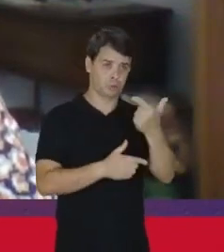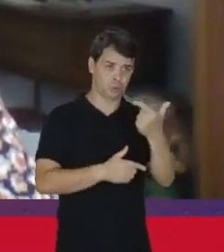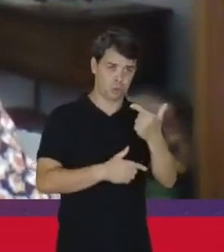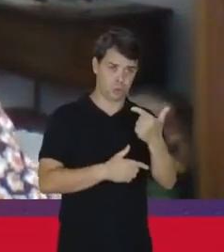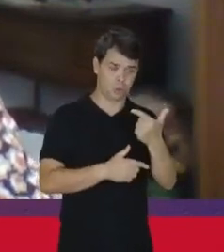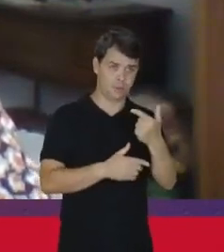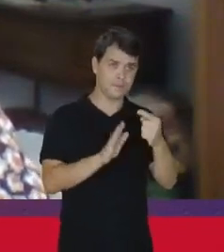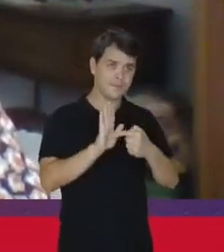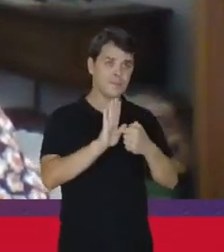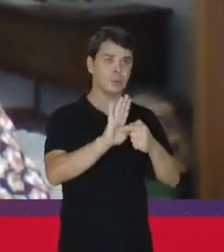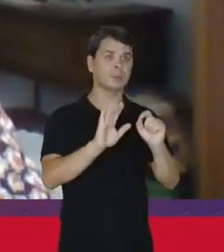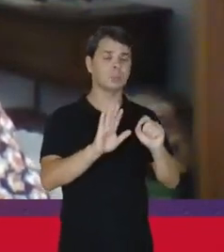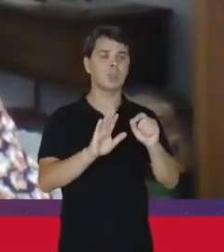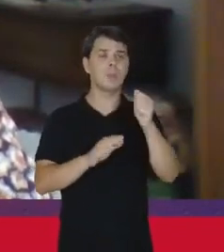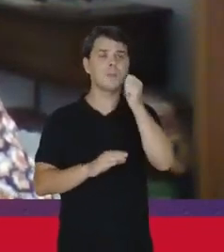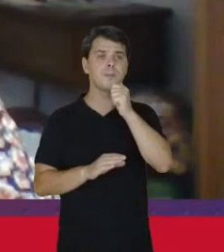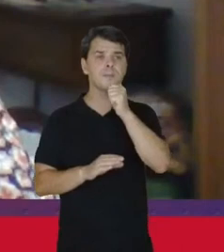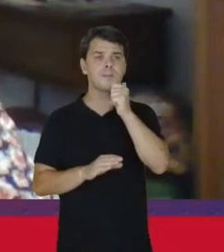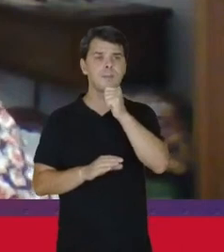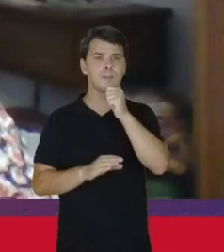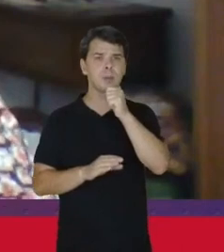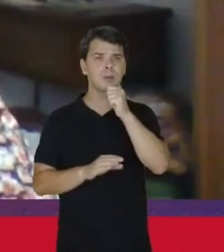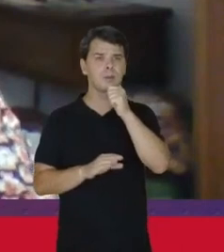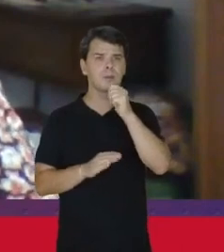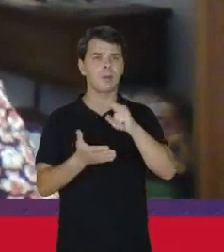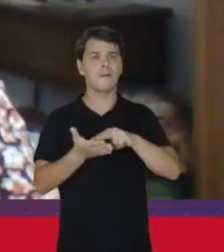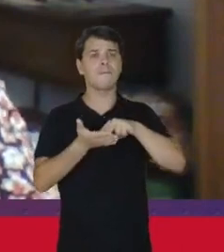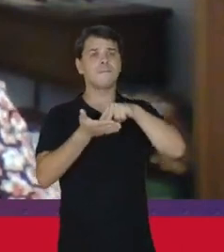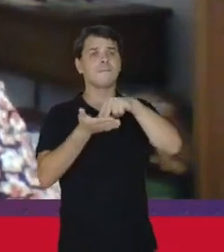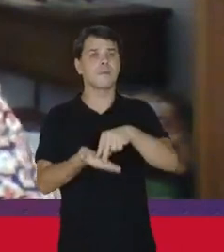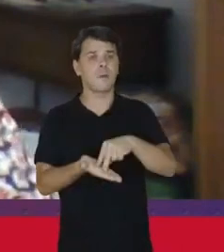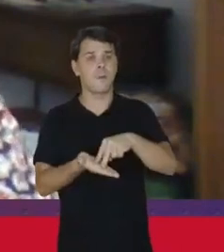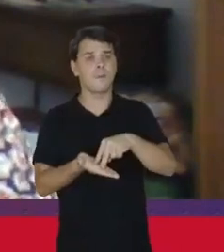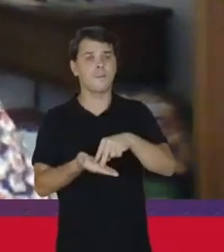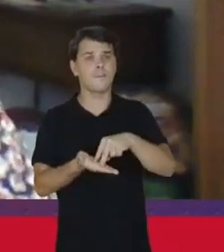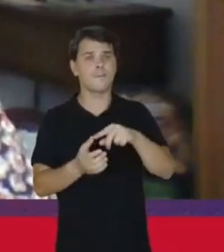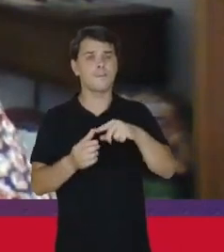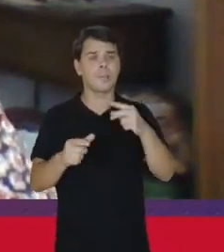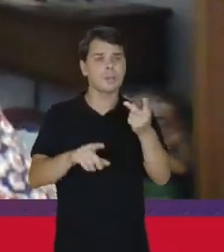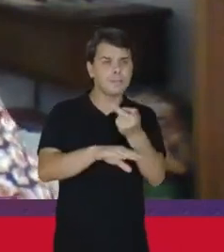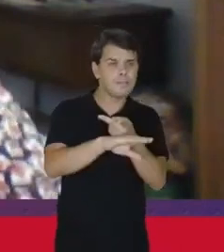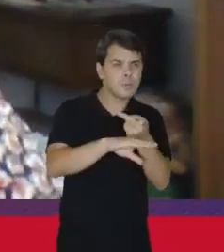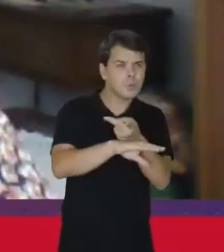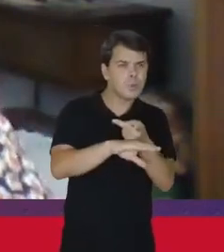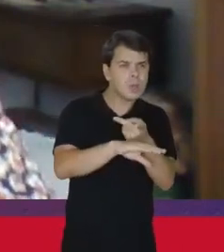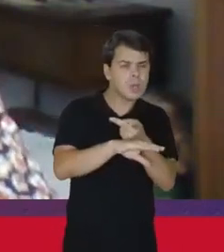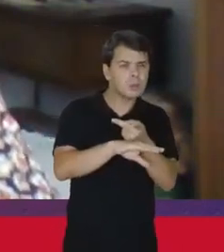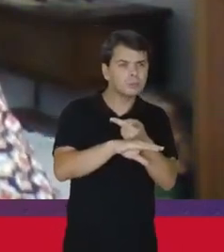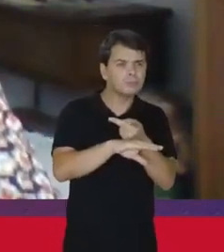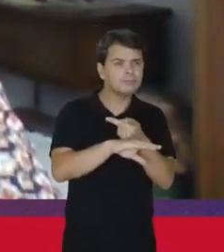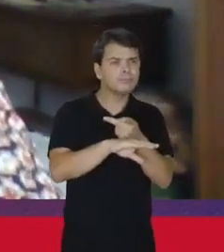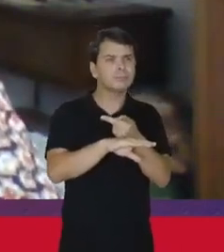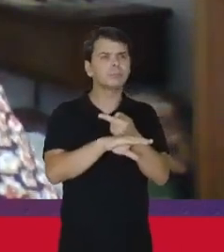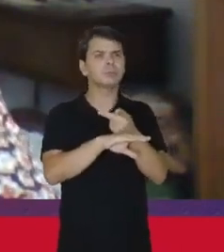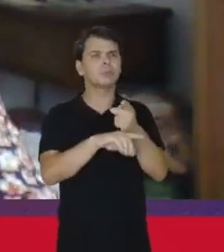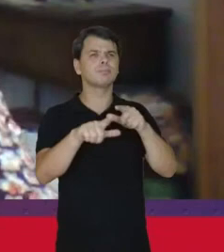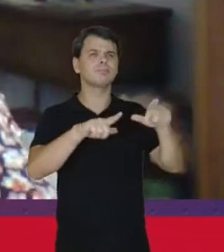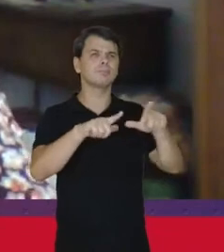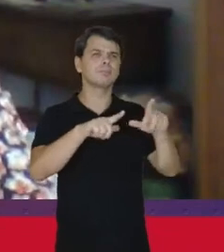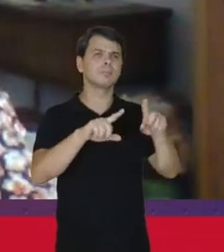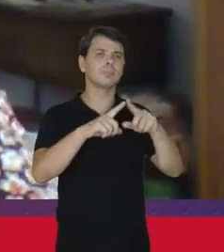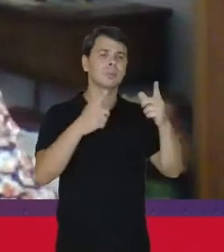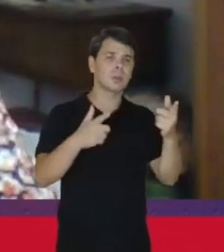mostram que as mulheres permanecem por mais tempo procurando trabalho, ou seja, estão